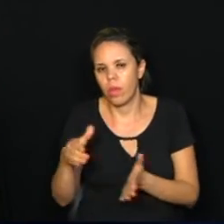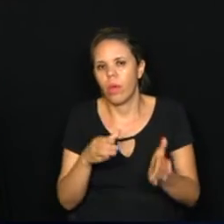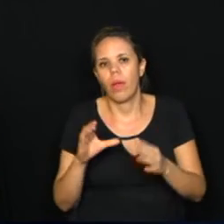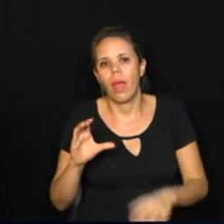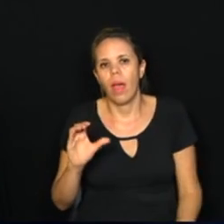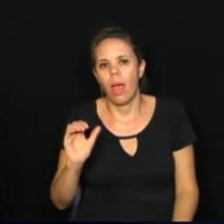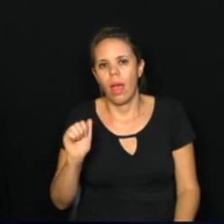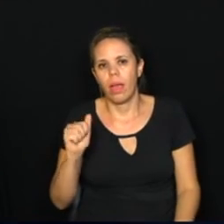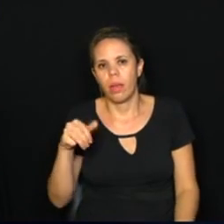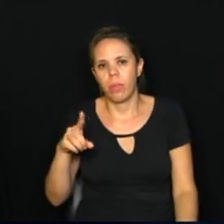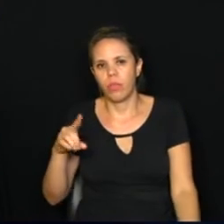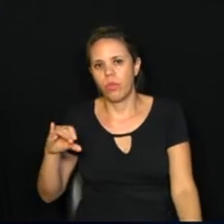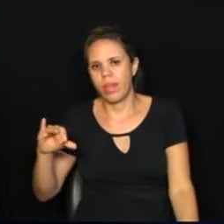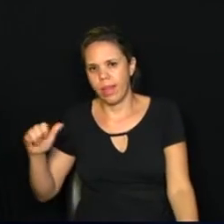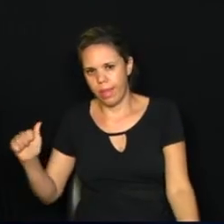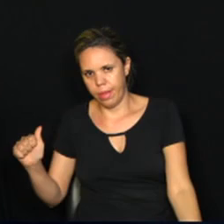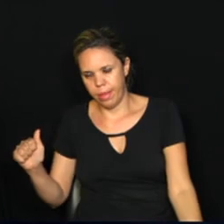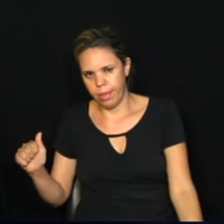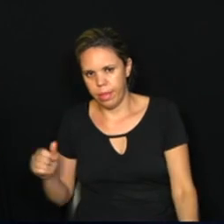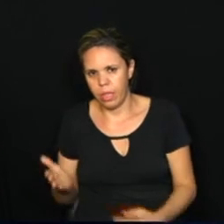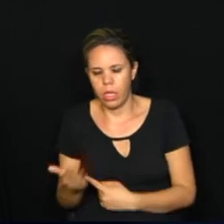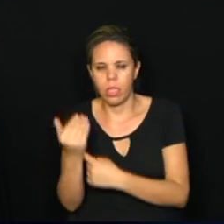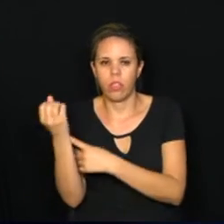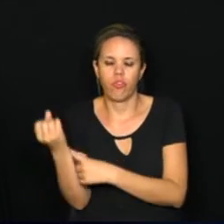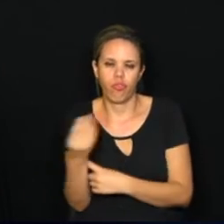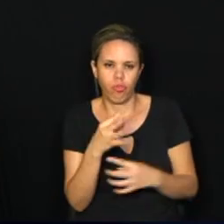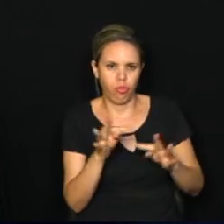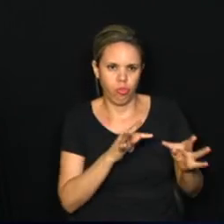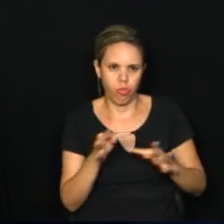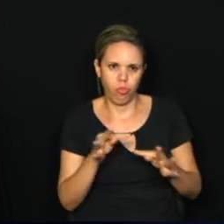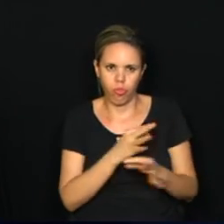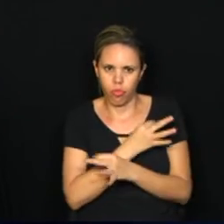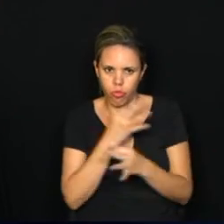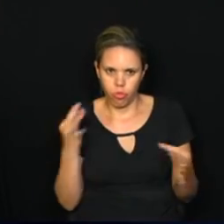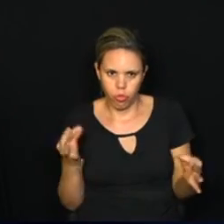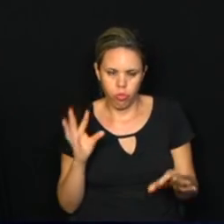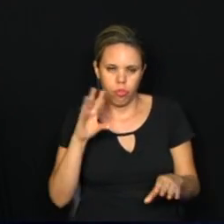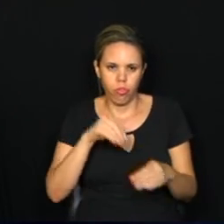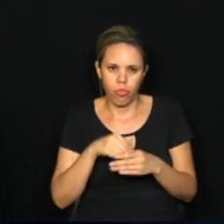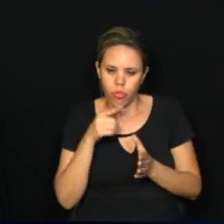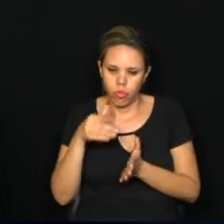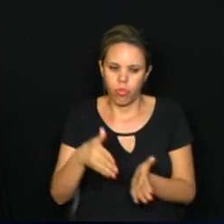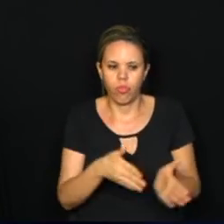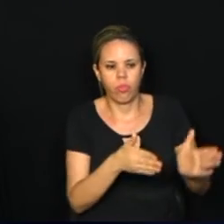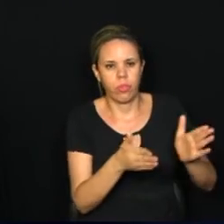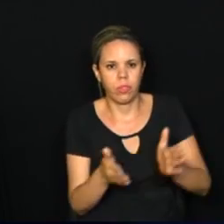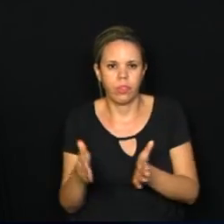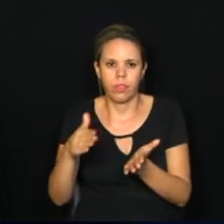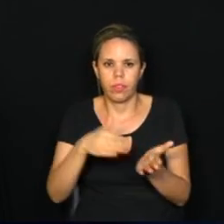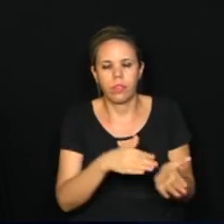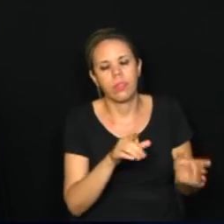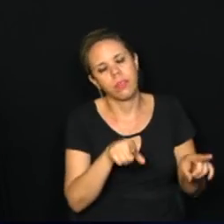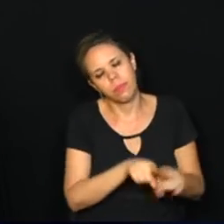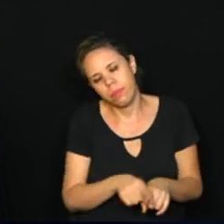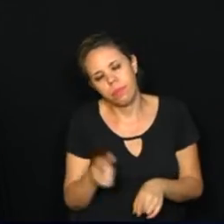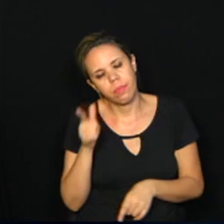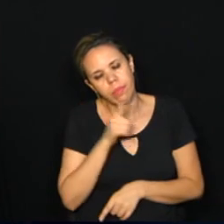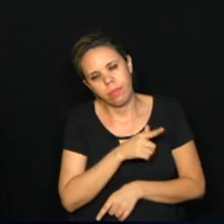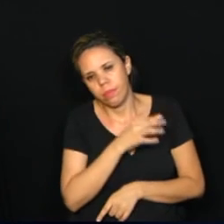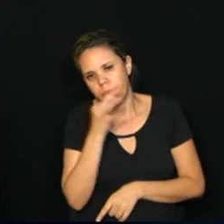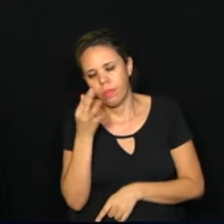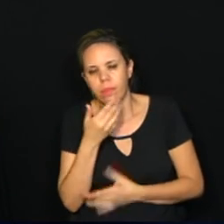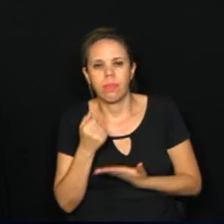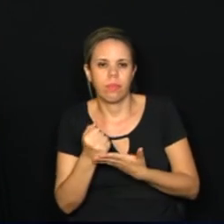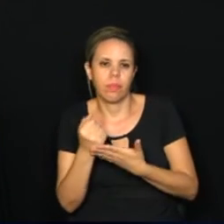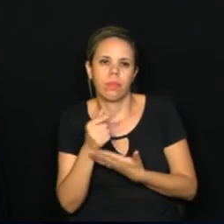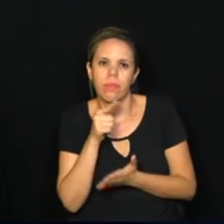uma tecnologia nova, né? É um sistema de tratamento que se dá no leito do rio, que também vai permitir com que